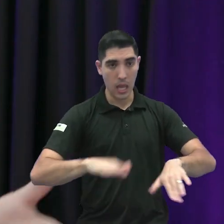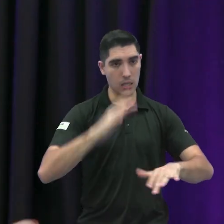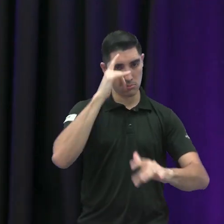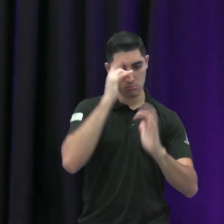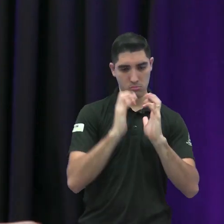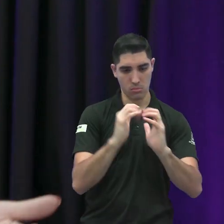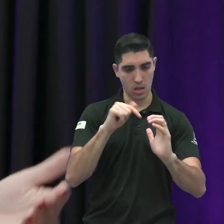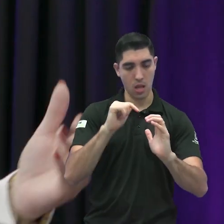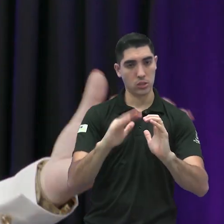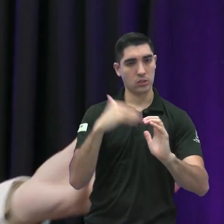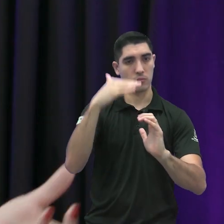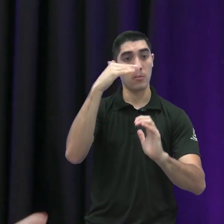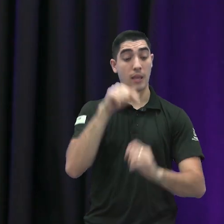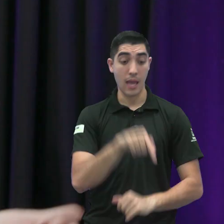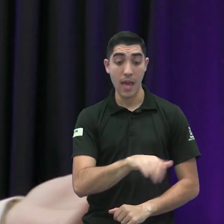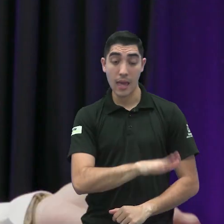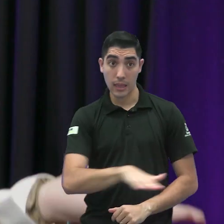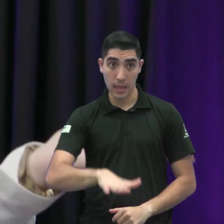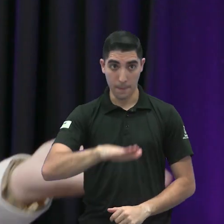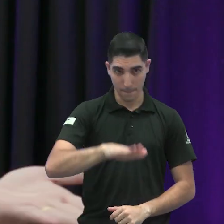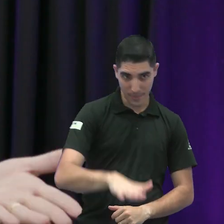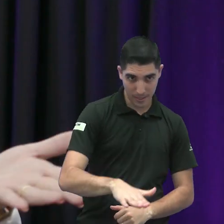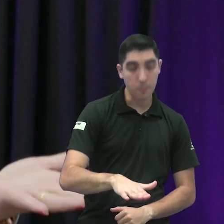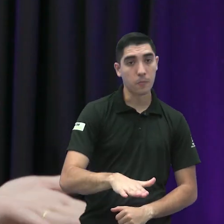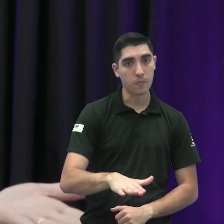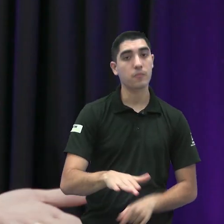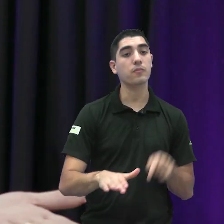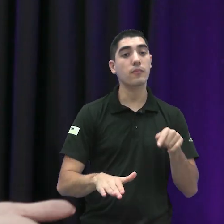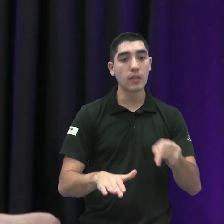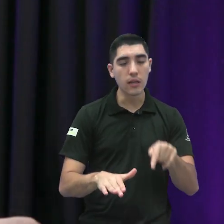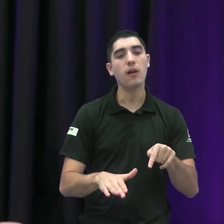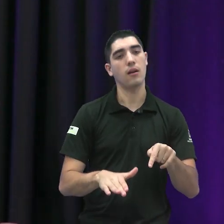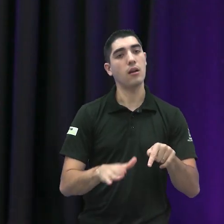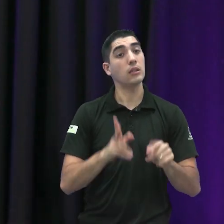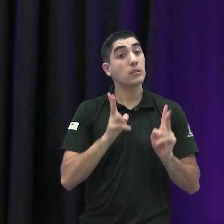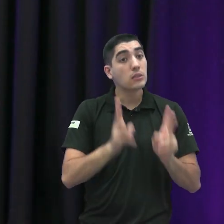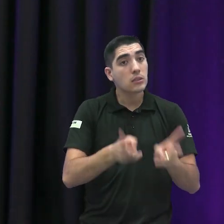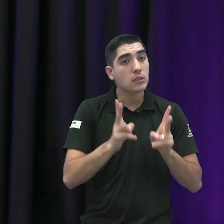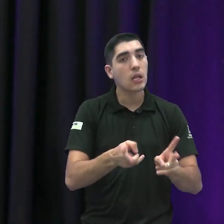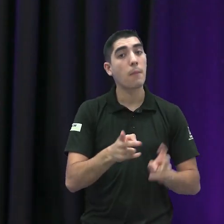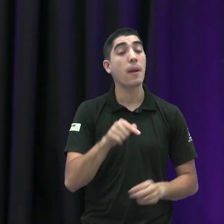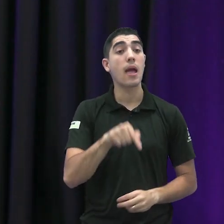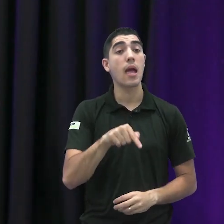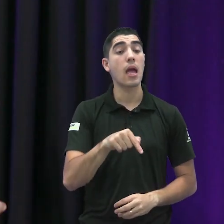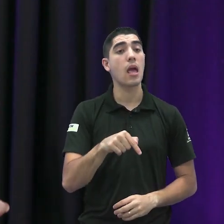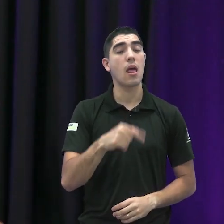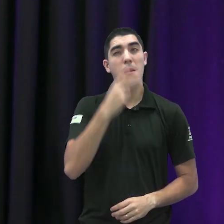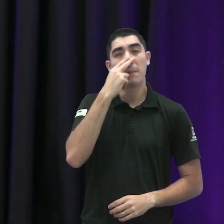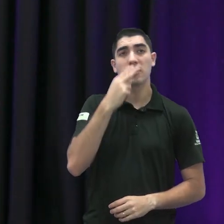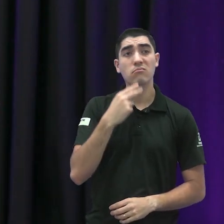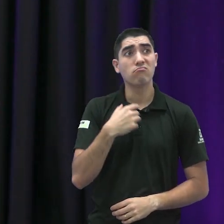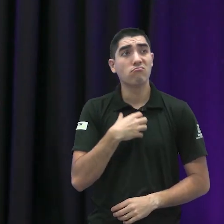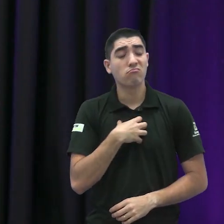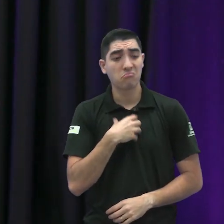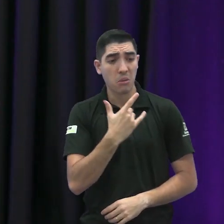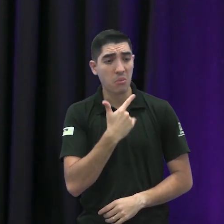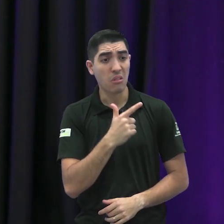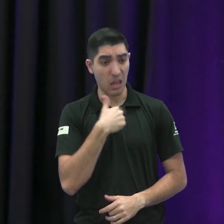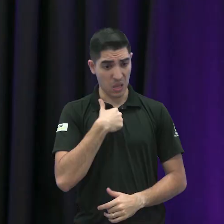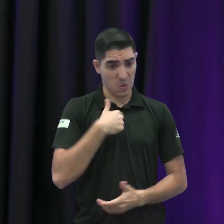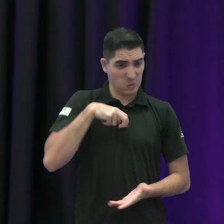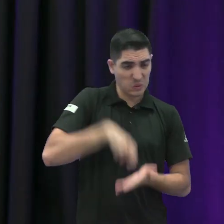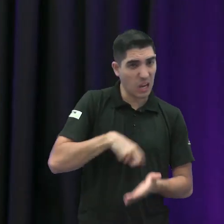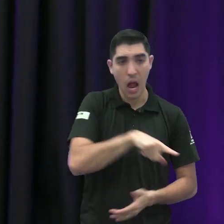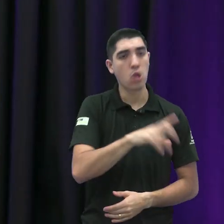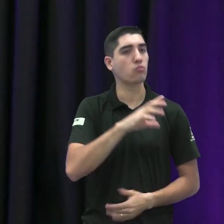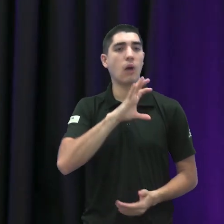em desenvolvimento, a criança pequena, particularmente falando, ela sempre vai se sentir, ela não vai se sentir amada quando